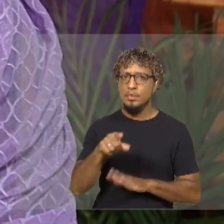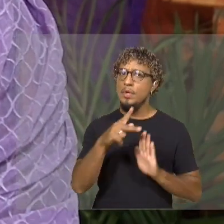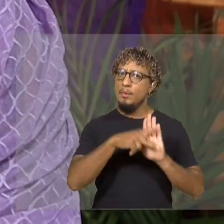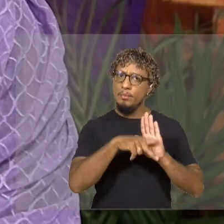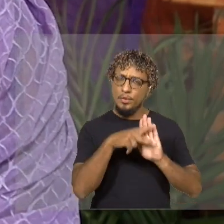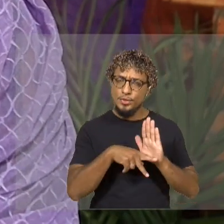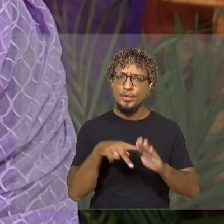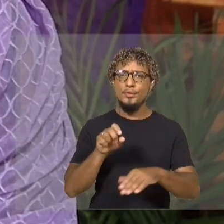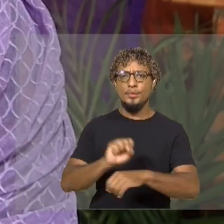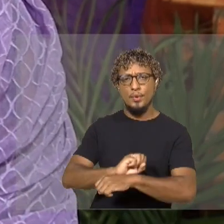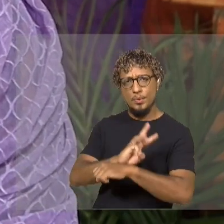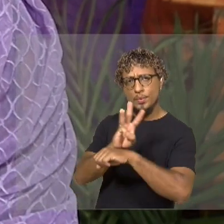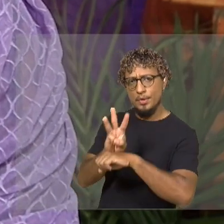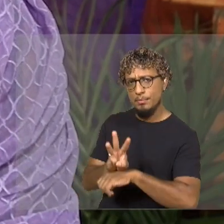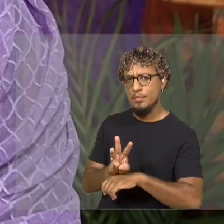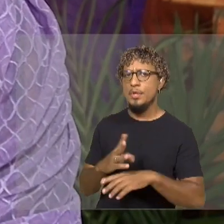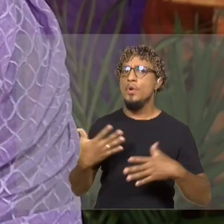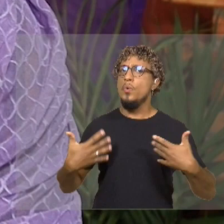da UEMA,